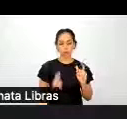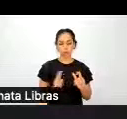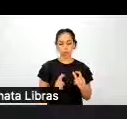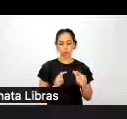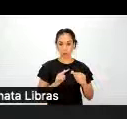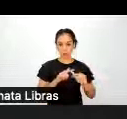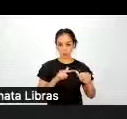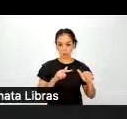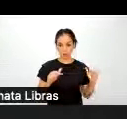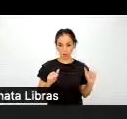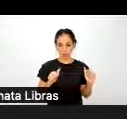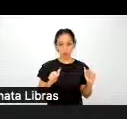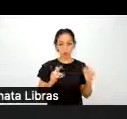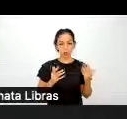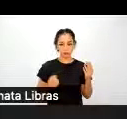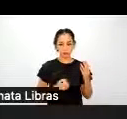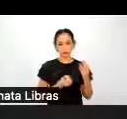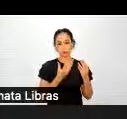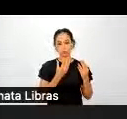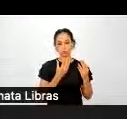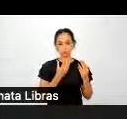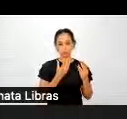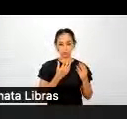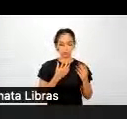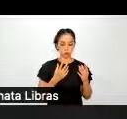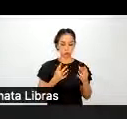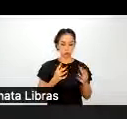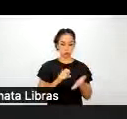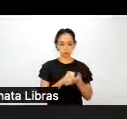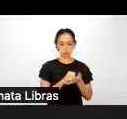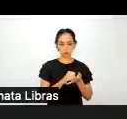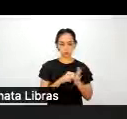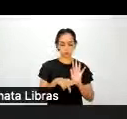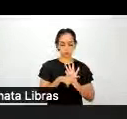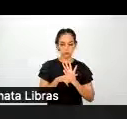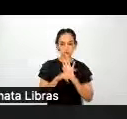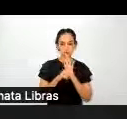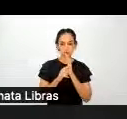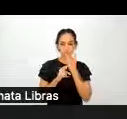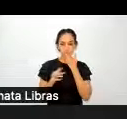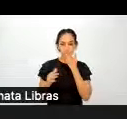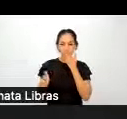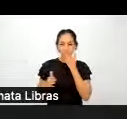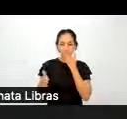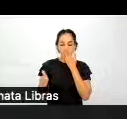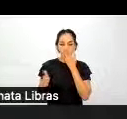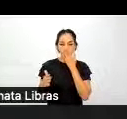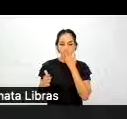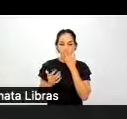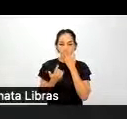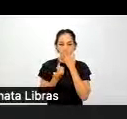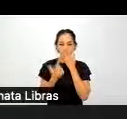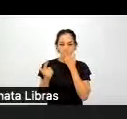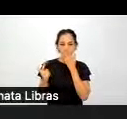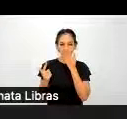e cria uma apropriação enquanto não tem algo definitivo, um uso definitivo